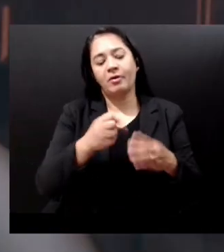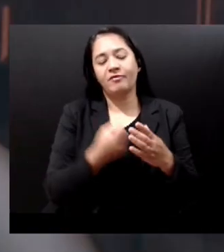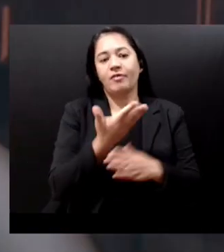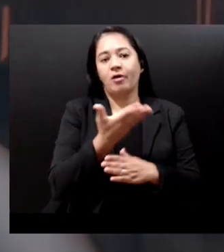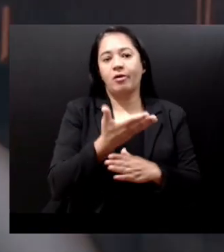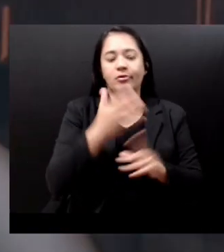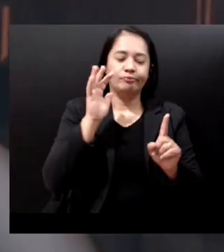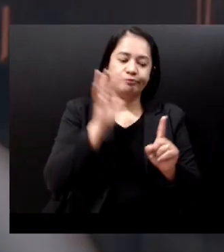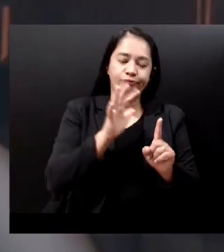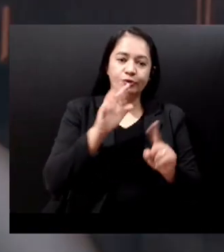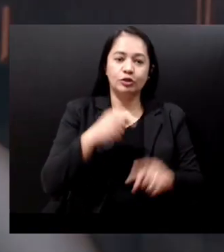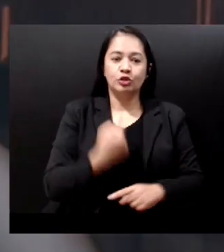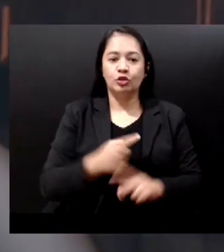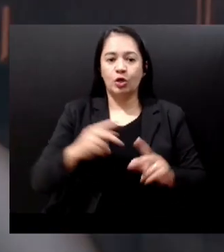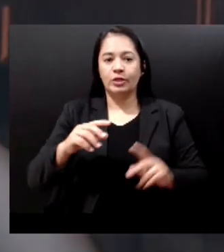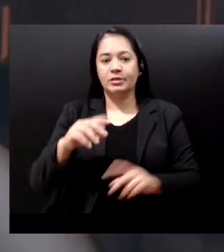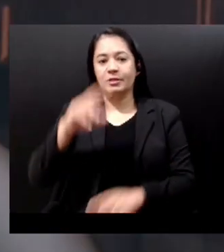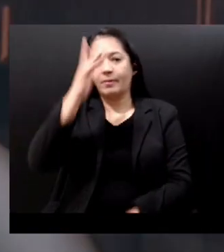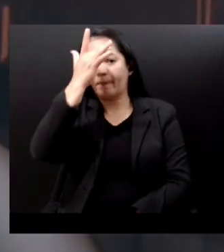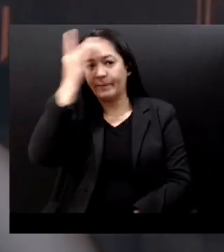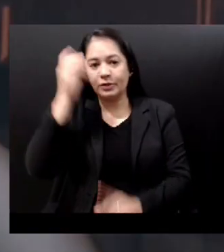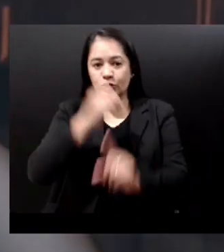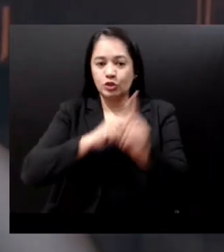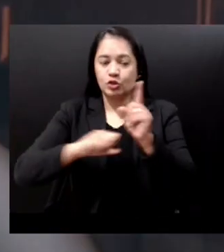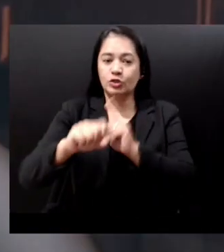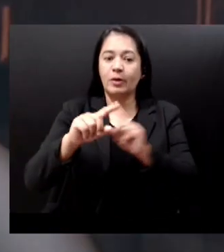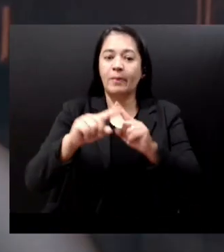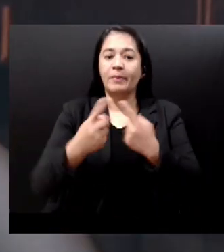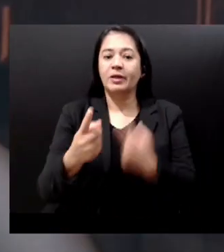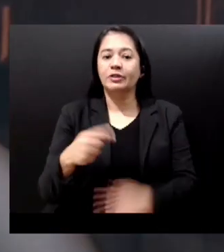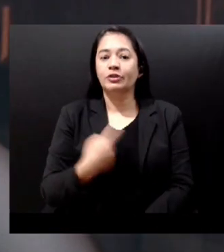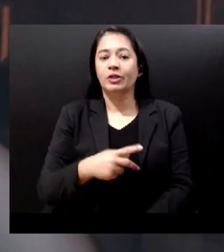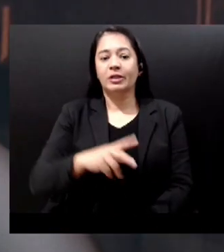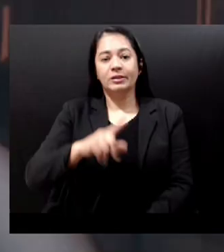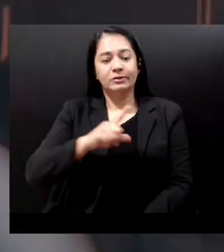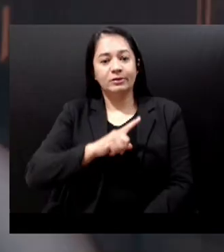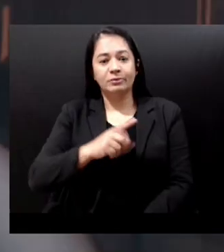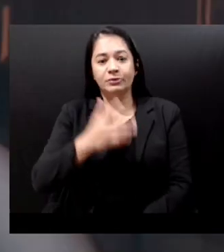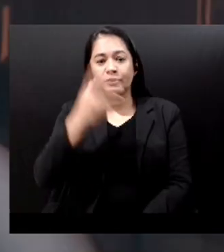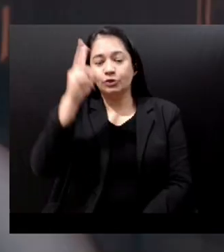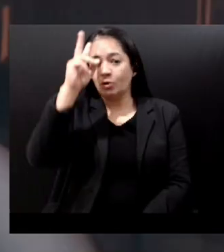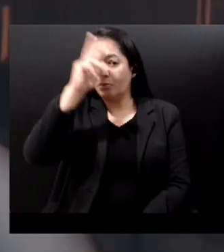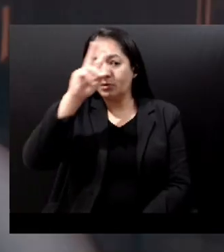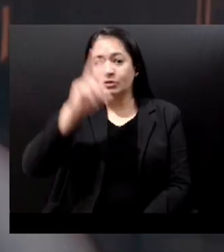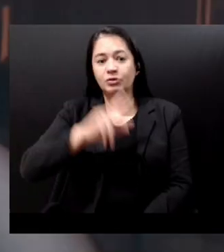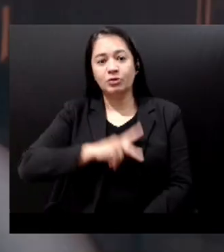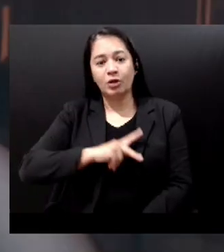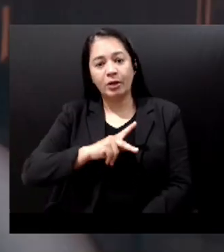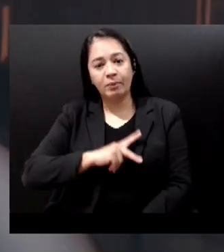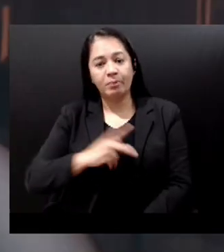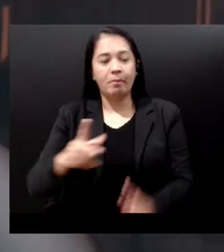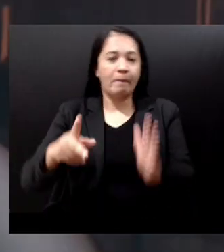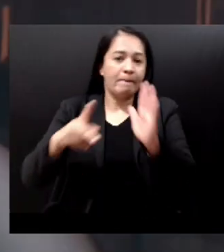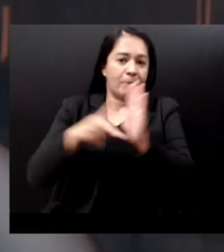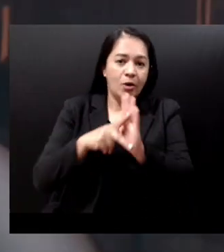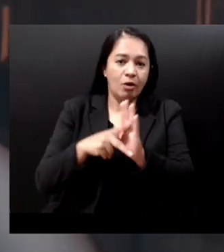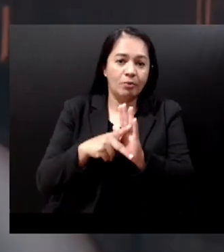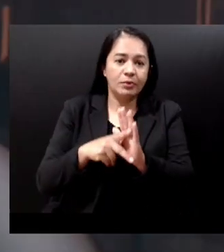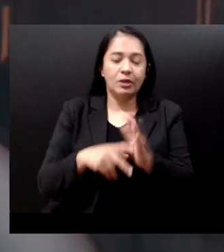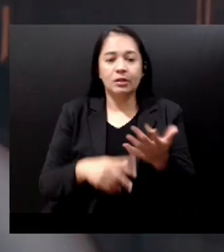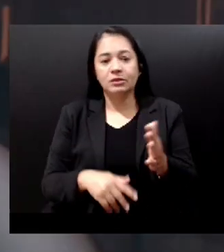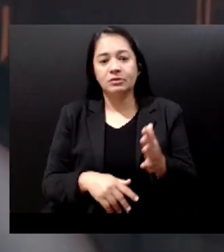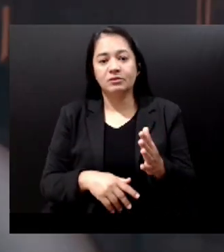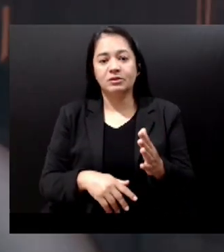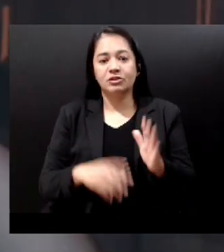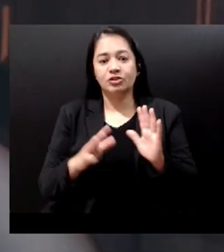seres sociais, mas somos seres que temos uma história própria e muitas vezes, se não na maioria delas, a história própria é quem está associada aos